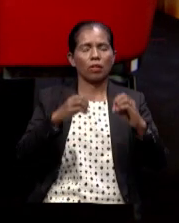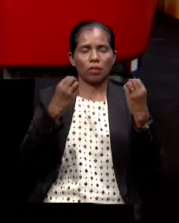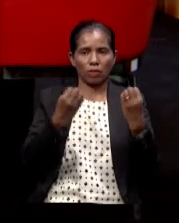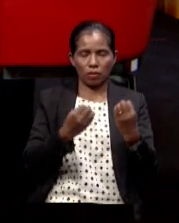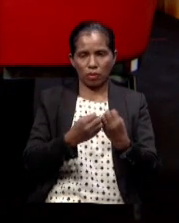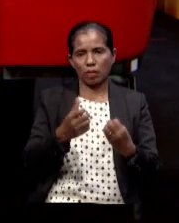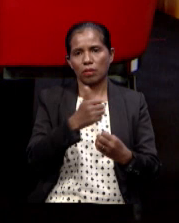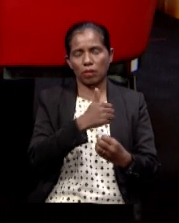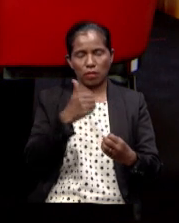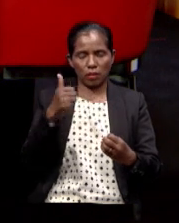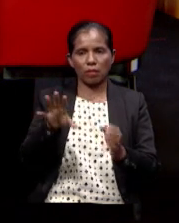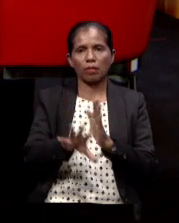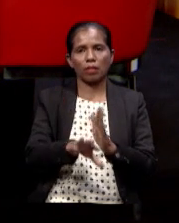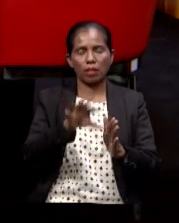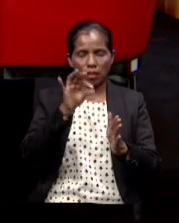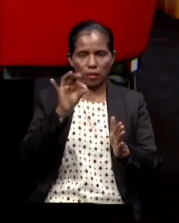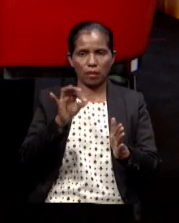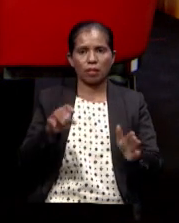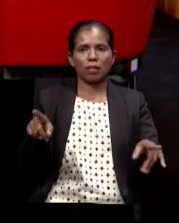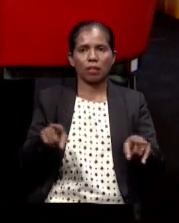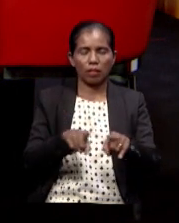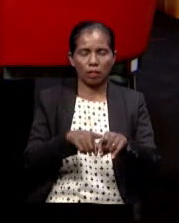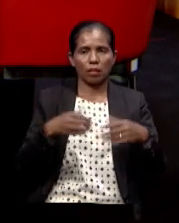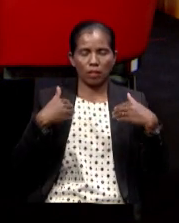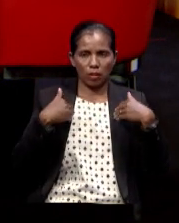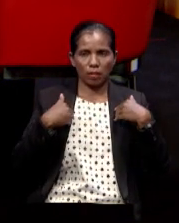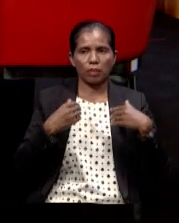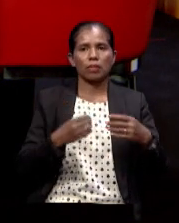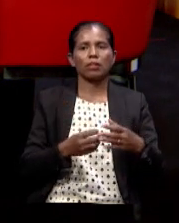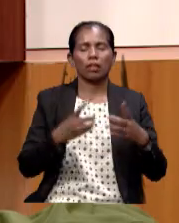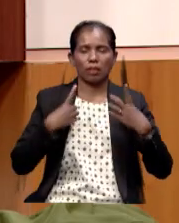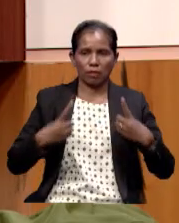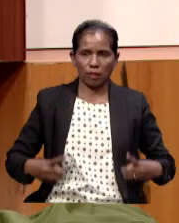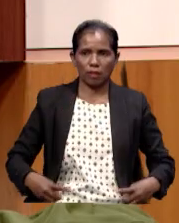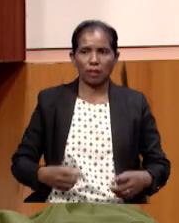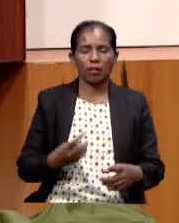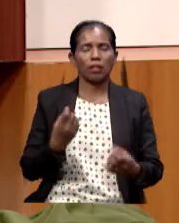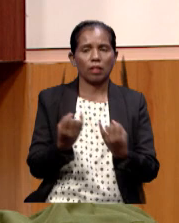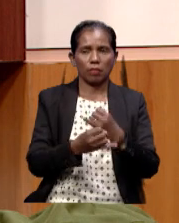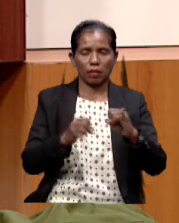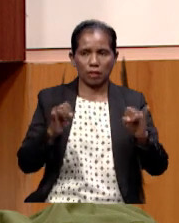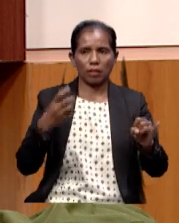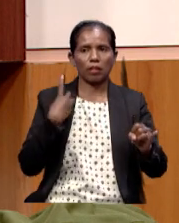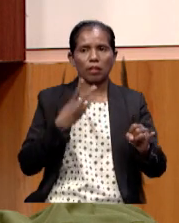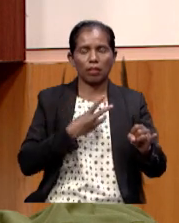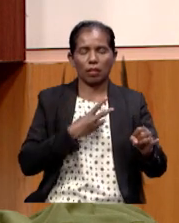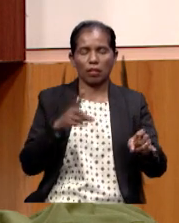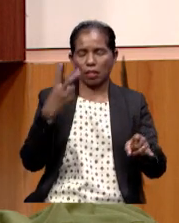Selma, no meio eu falei, da Labara criamos dependências. Também da minha tarefa, em termos